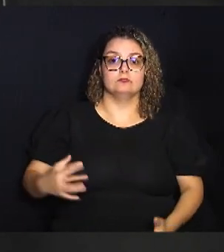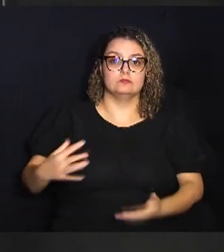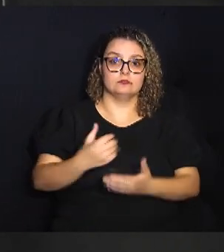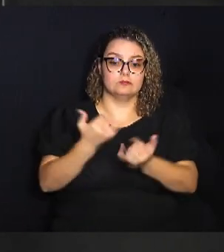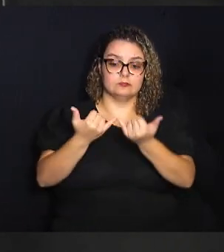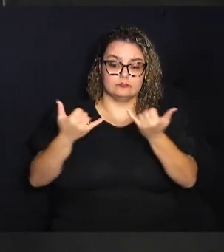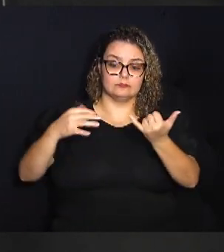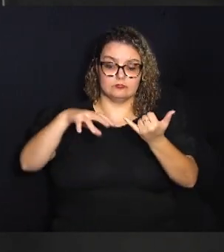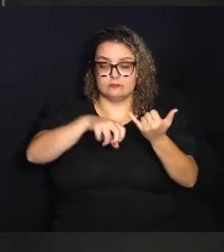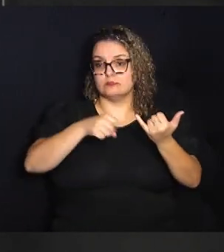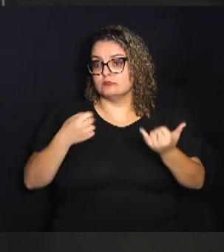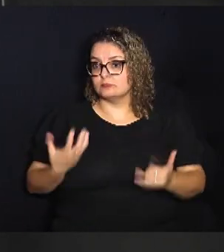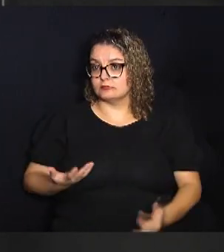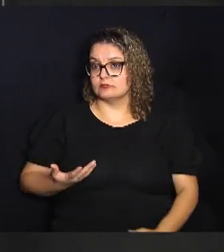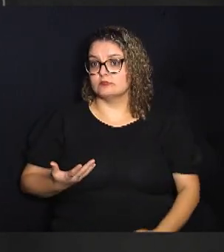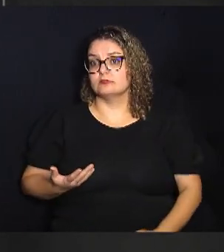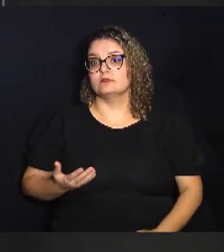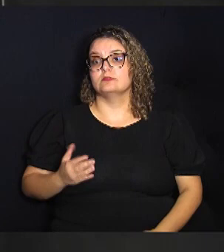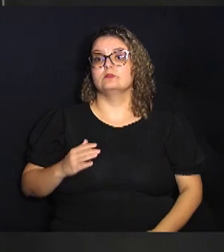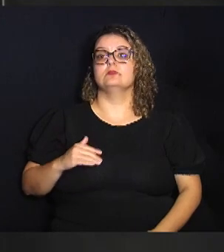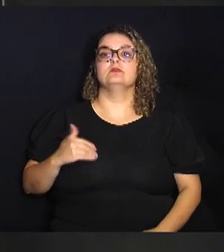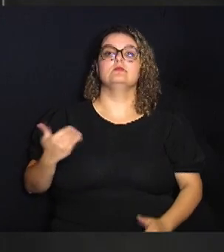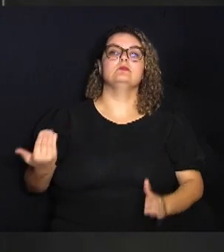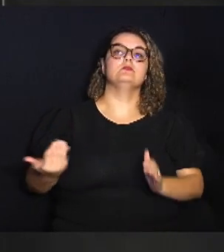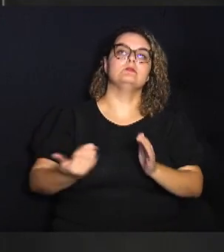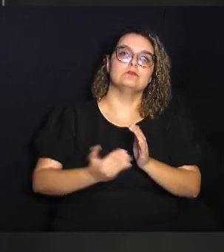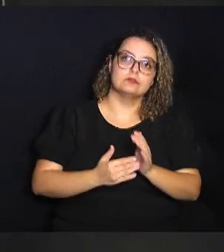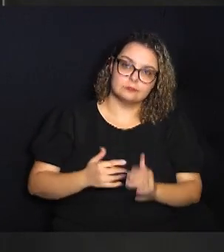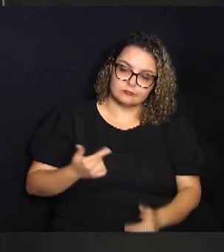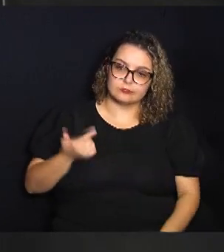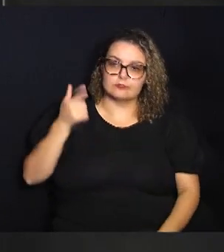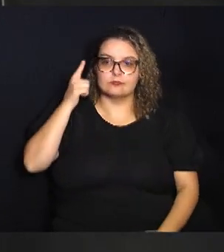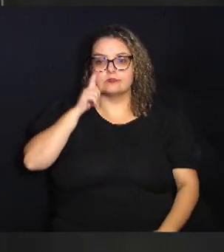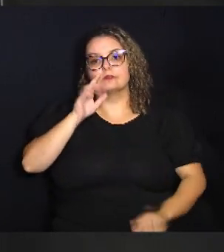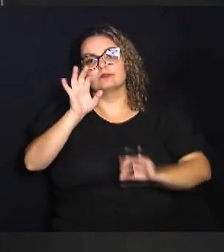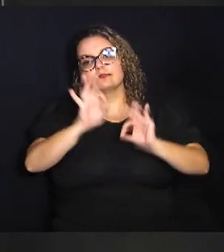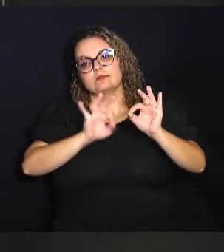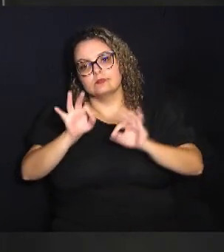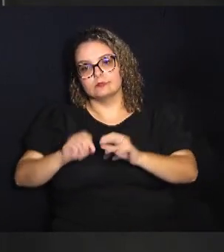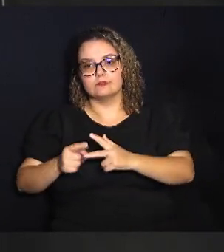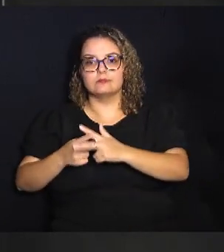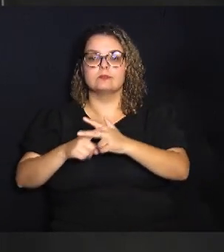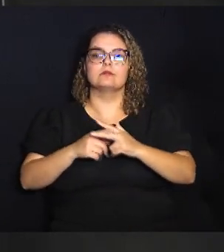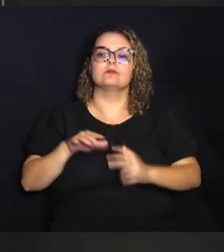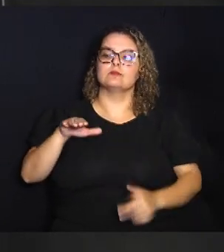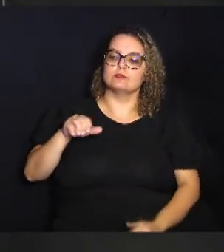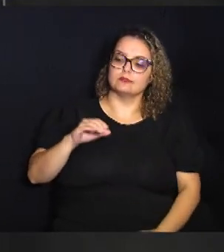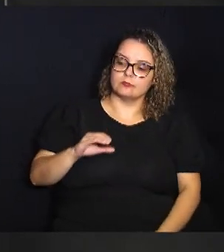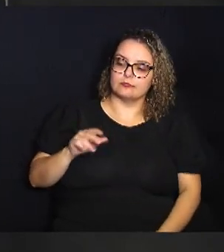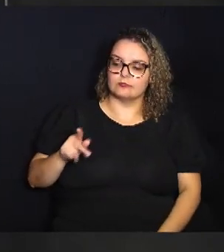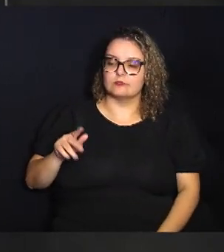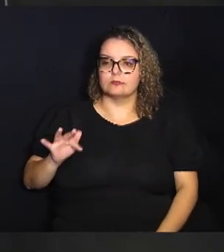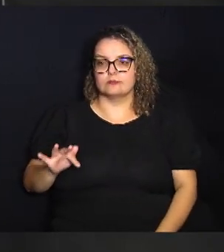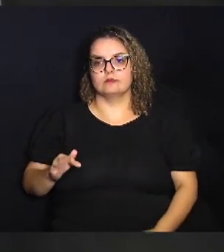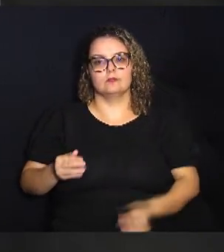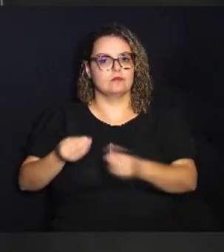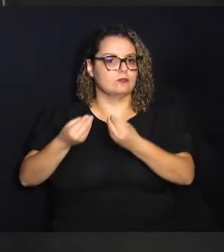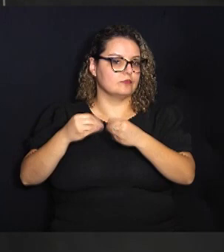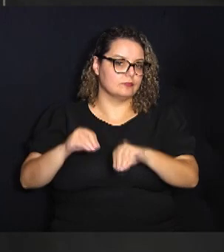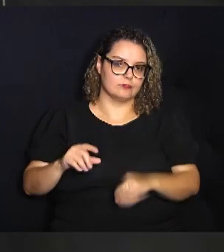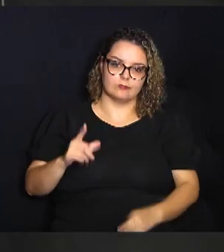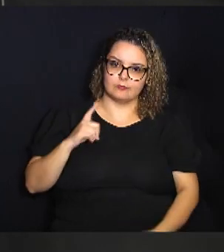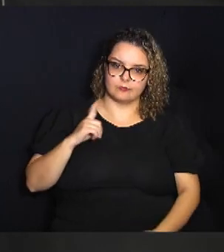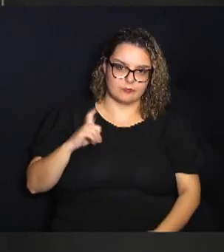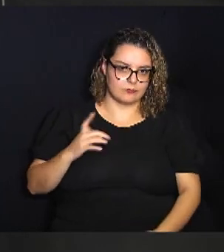lá, aí até a empresa refazer novamente e chamar a CPFL, o prejuízo que gerou.